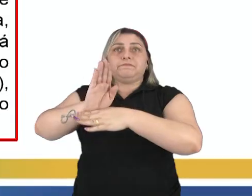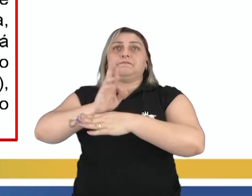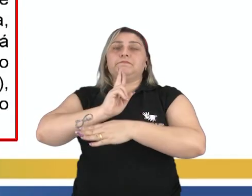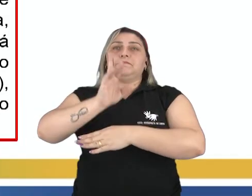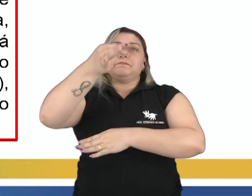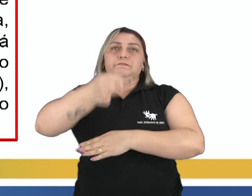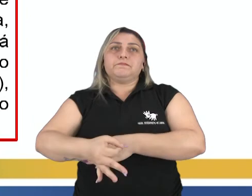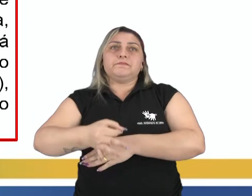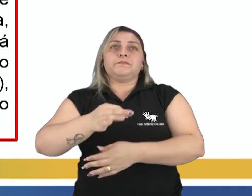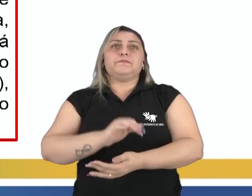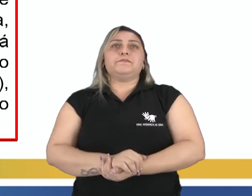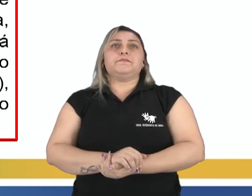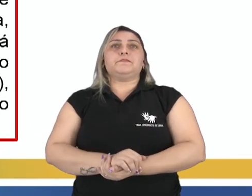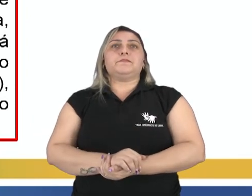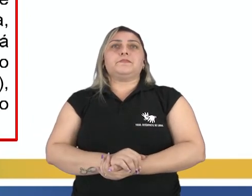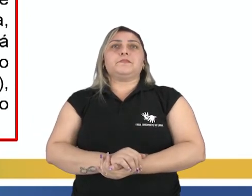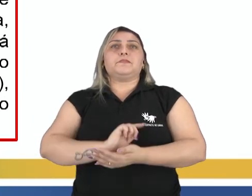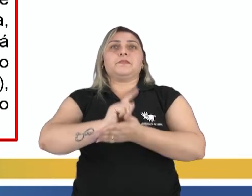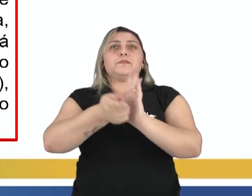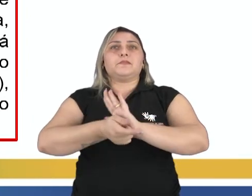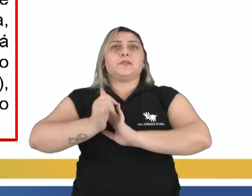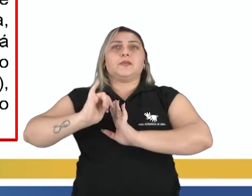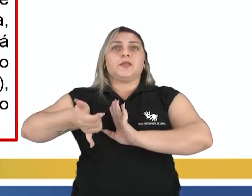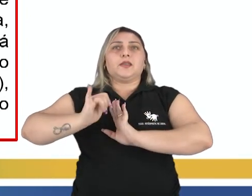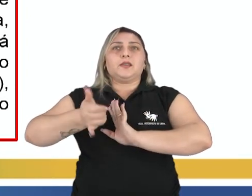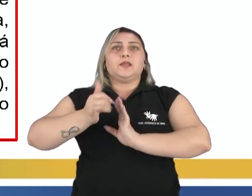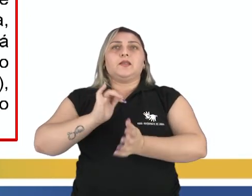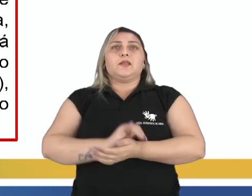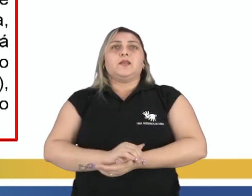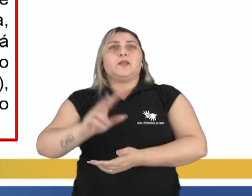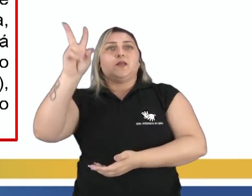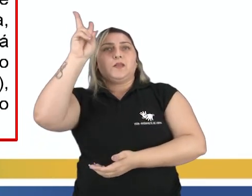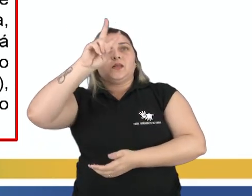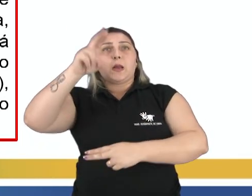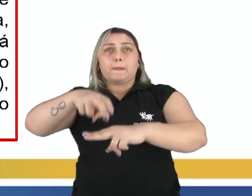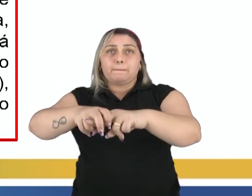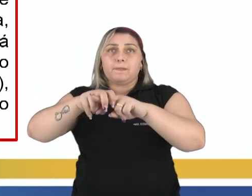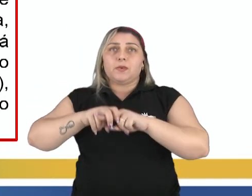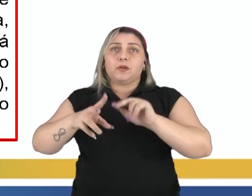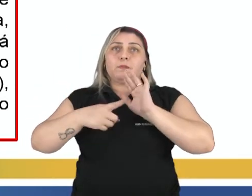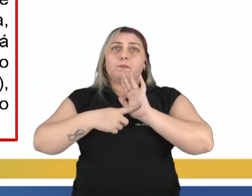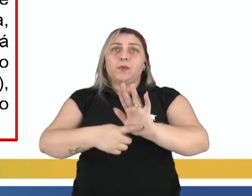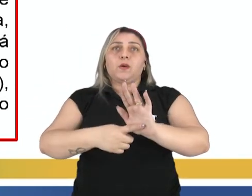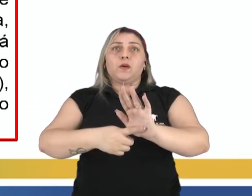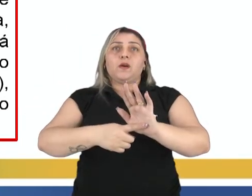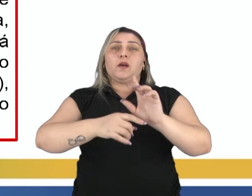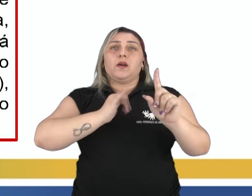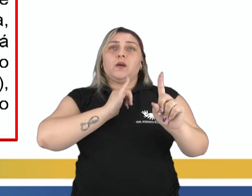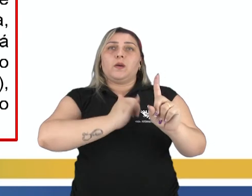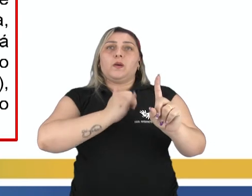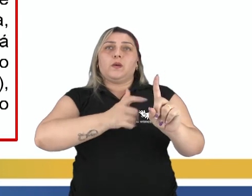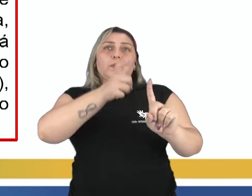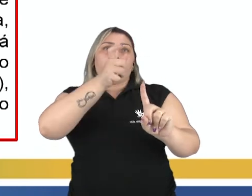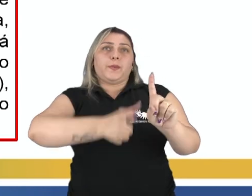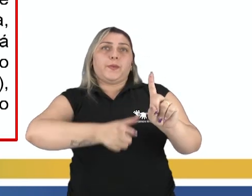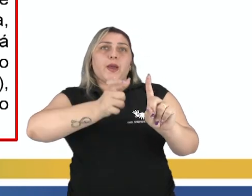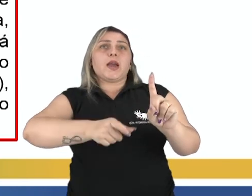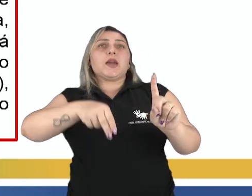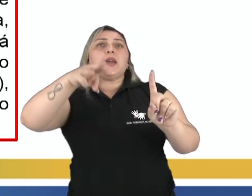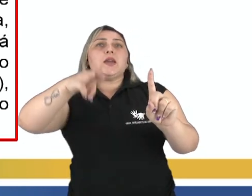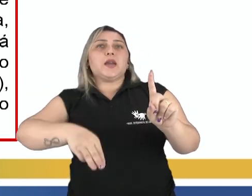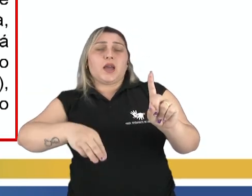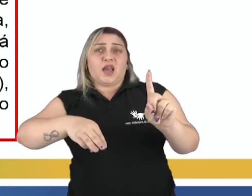Nós temos a resposta correta é a letra de música em questão é predominante o gênero que narrativo pois ela